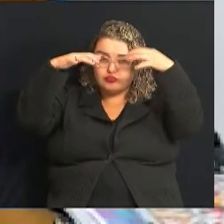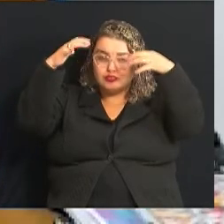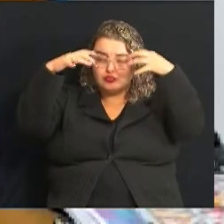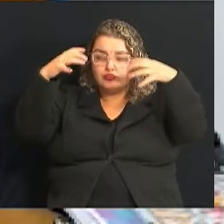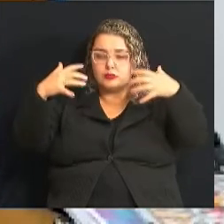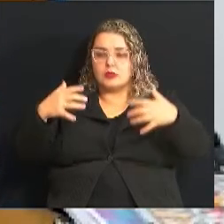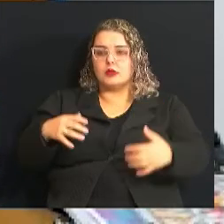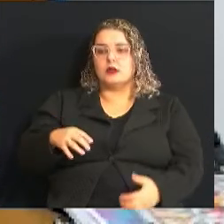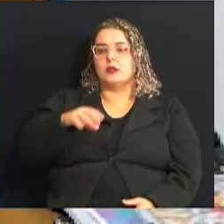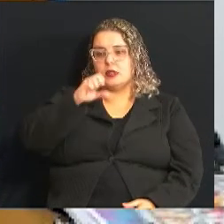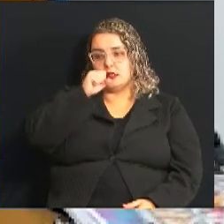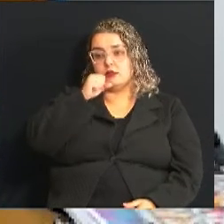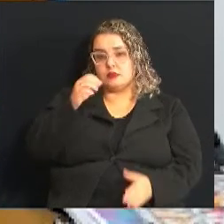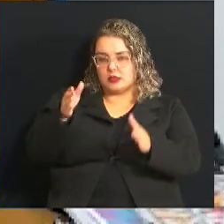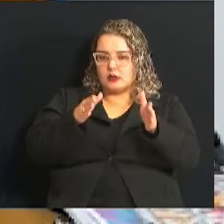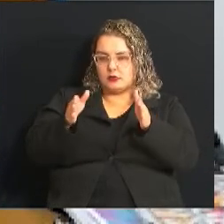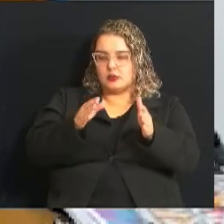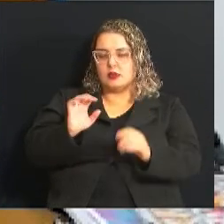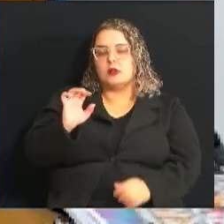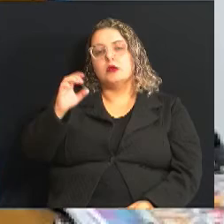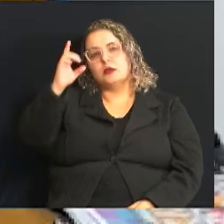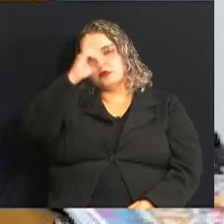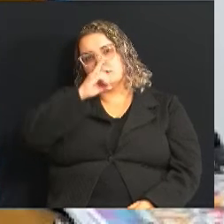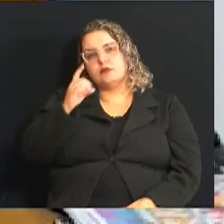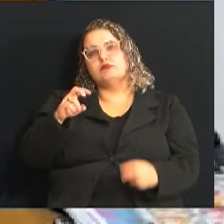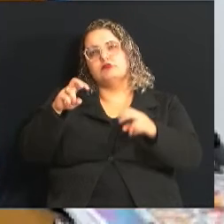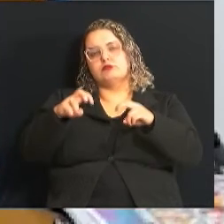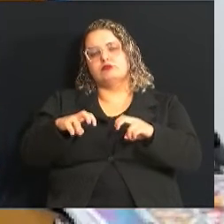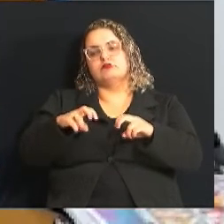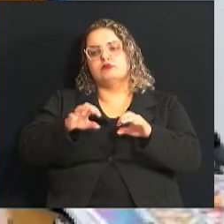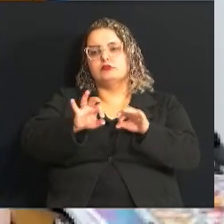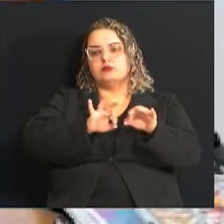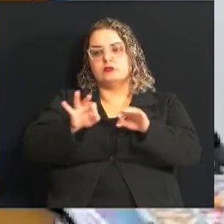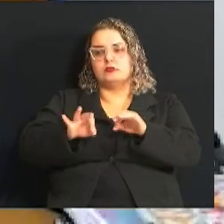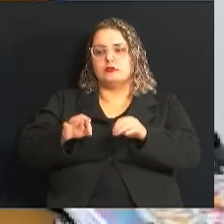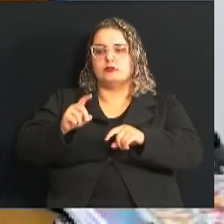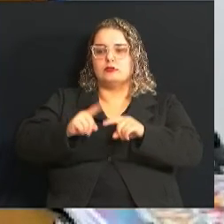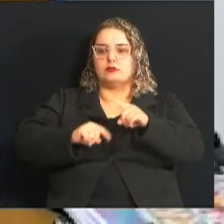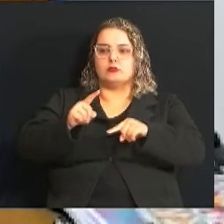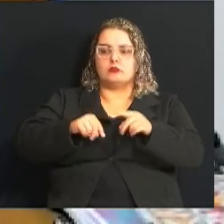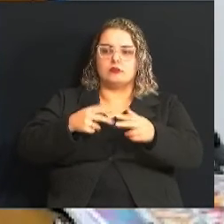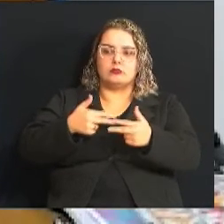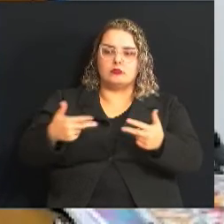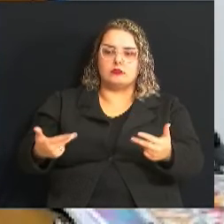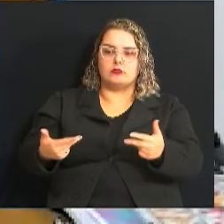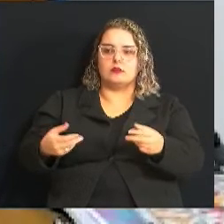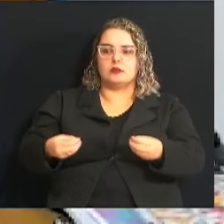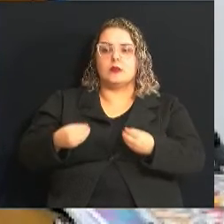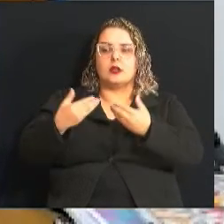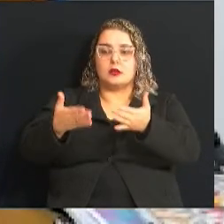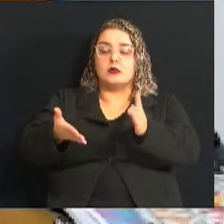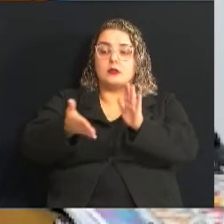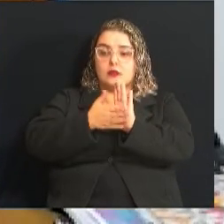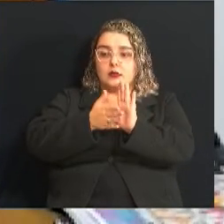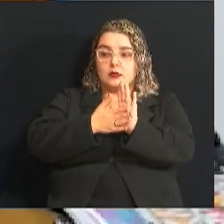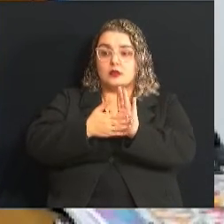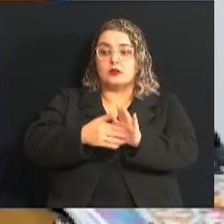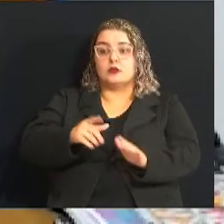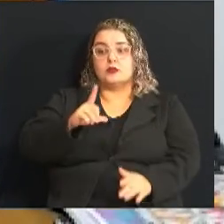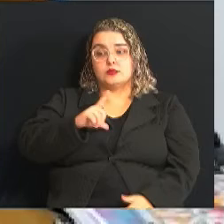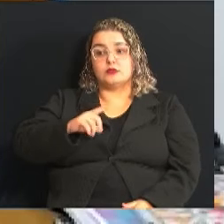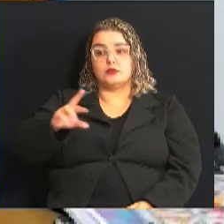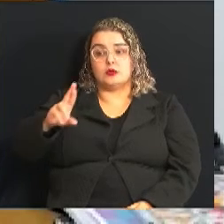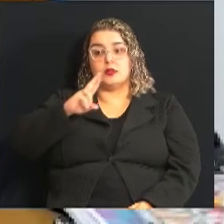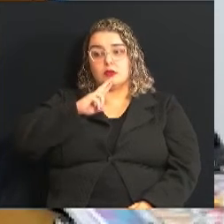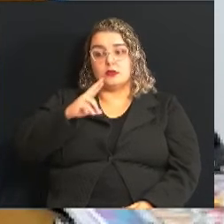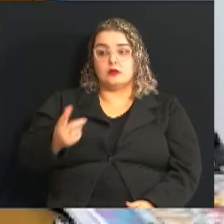essa cena, e no domingo eu sentei, preparei o material e enviei a proposta, tive um retorno positivo, criei o